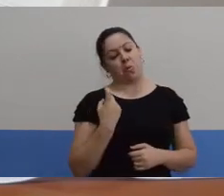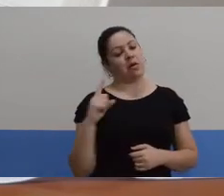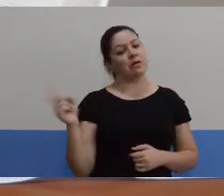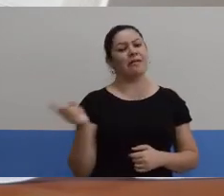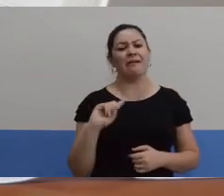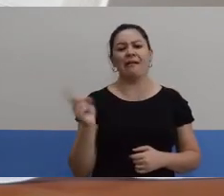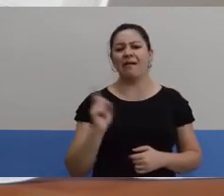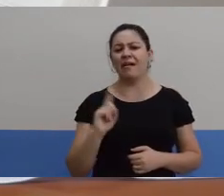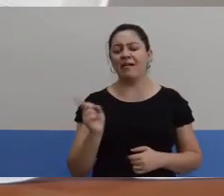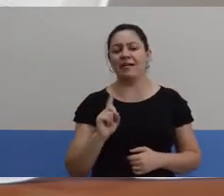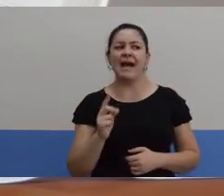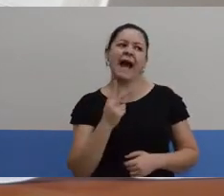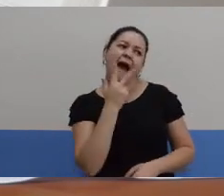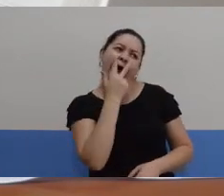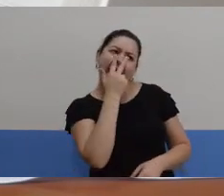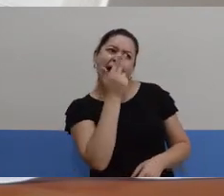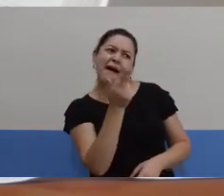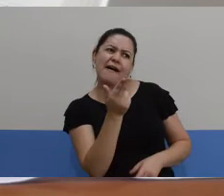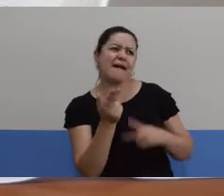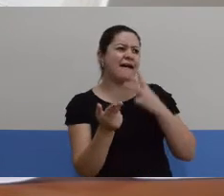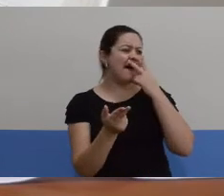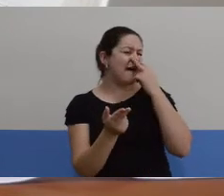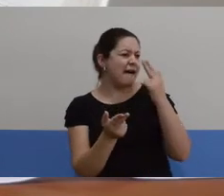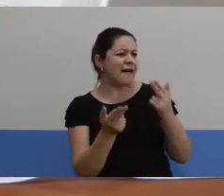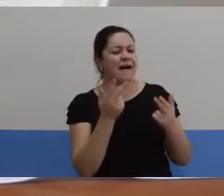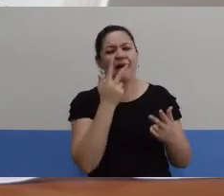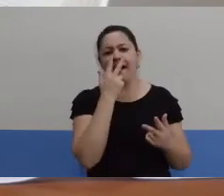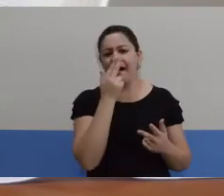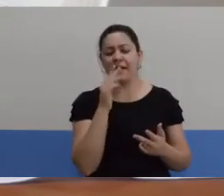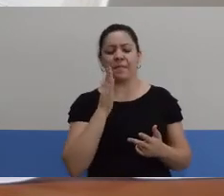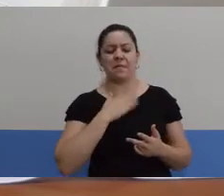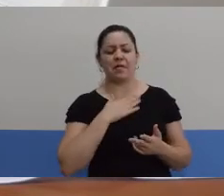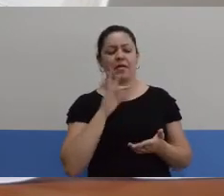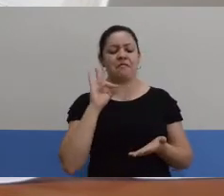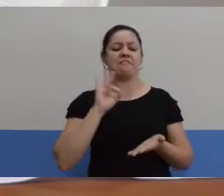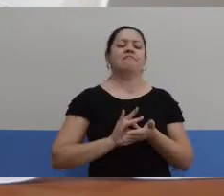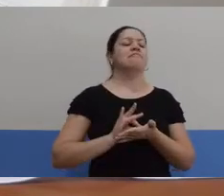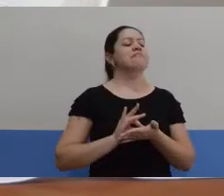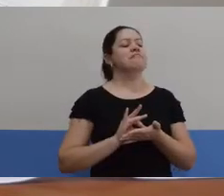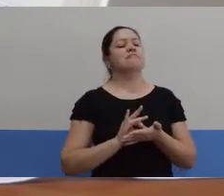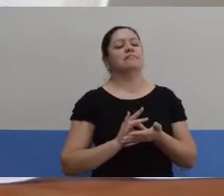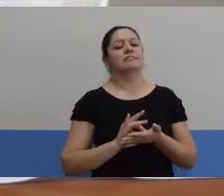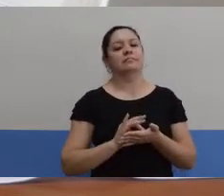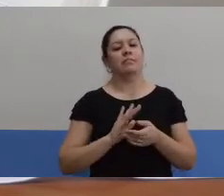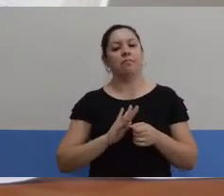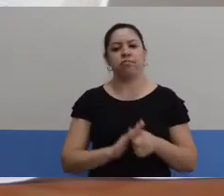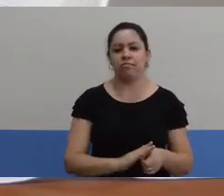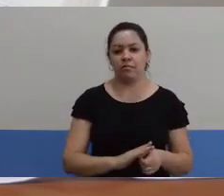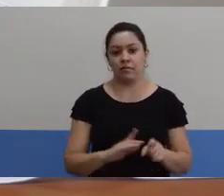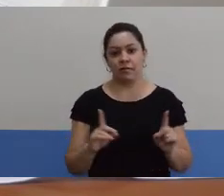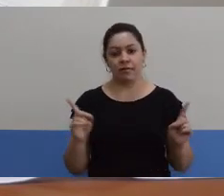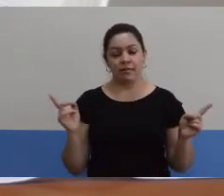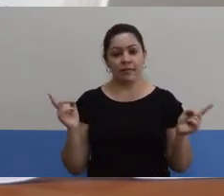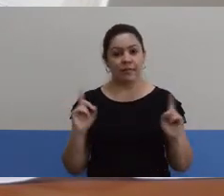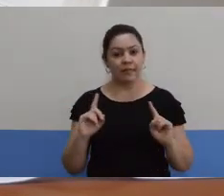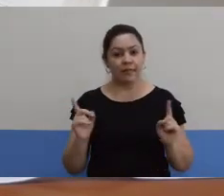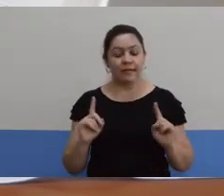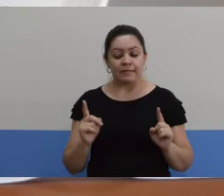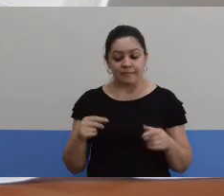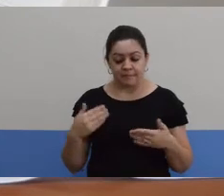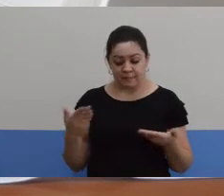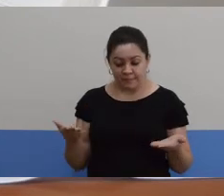que acho enquanto tenho a minha verdade. Nós estamos vendo ultimamente